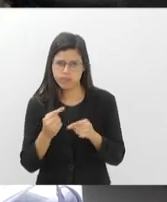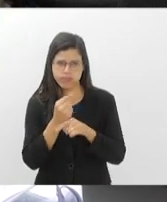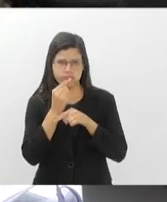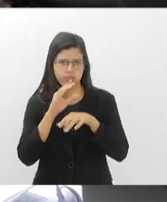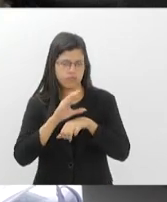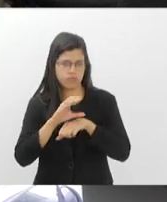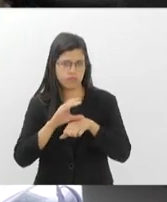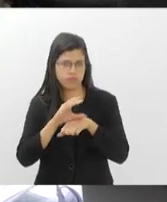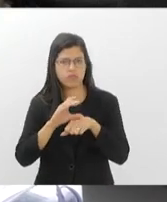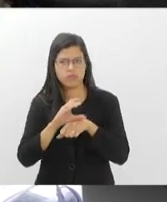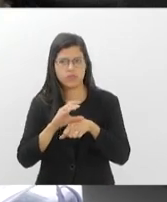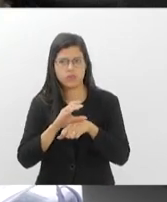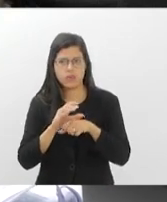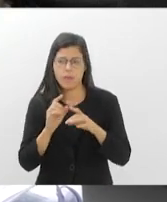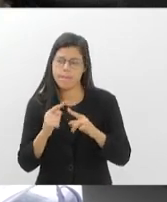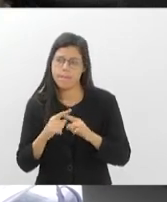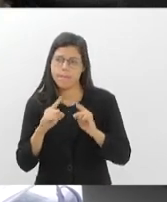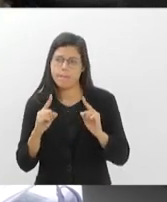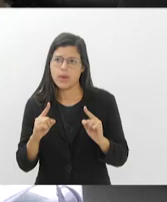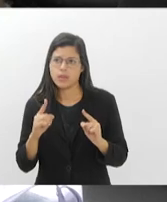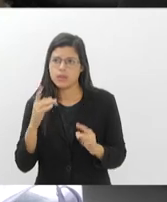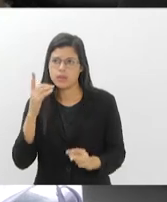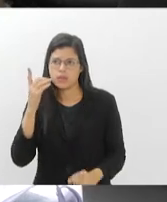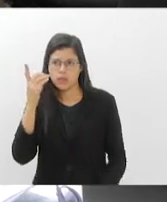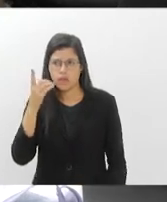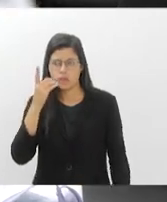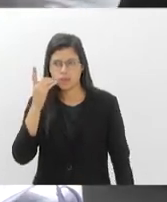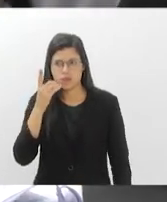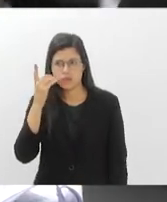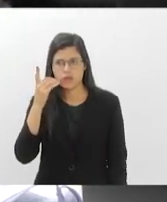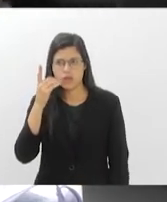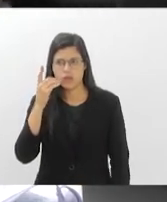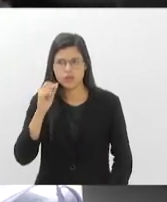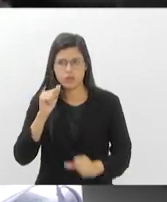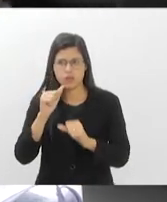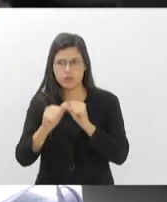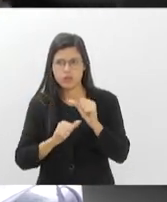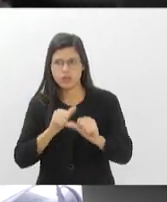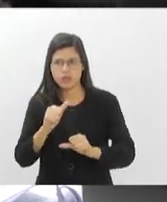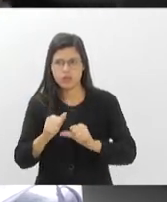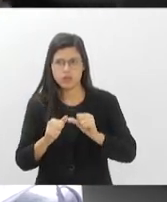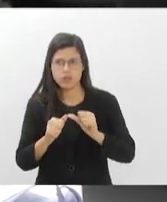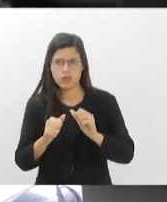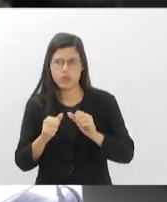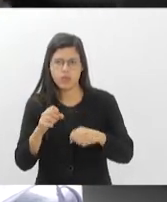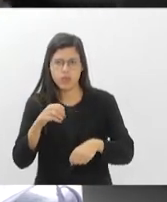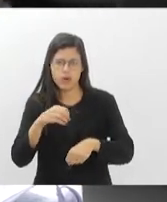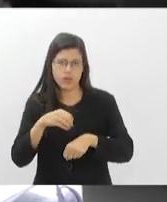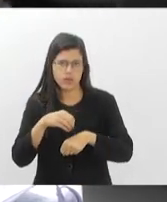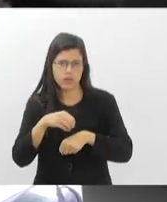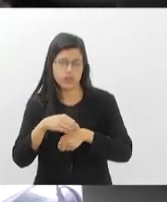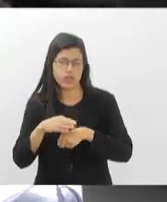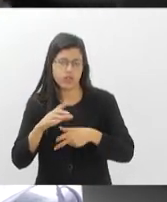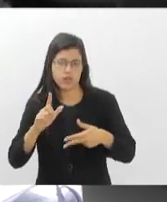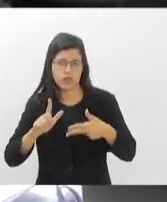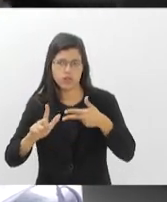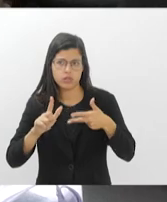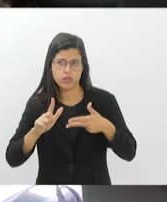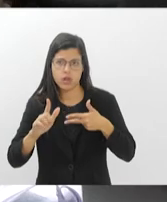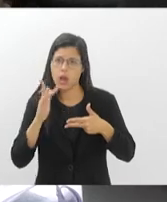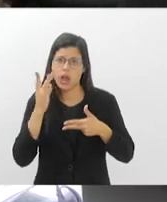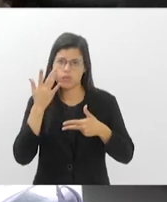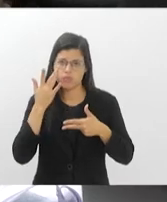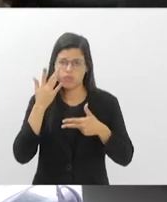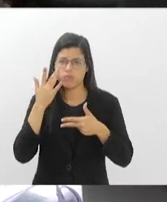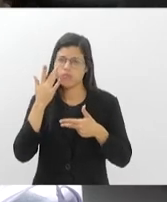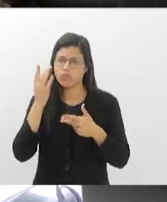inconstitucional. Né? Mas o deputado transformou em tio. Acho até que vai ser difícil,